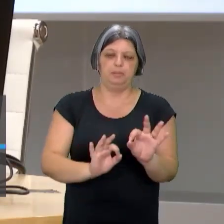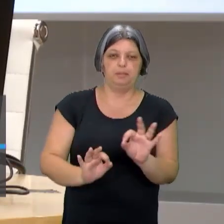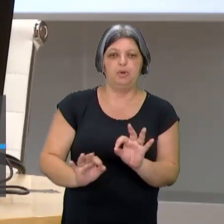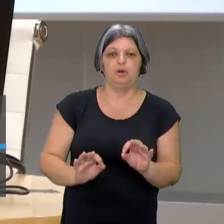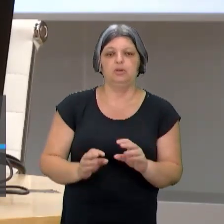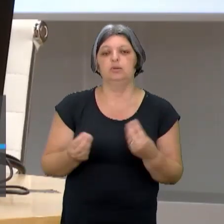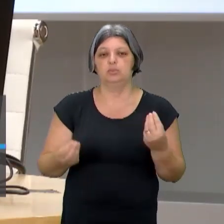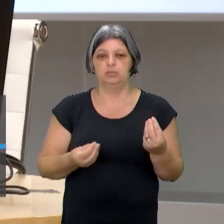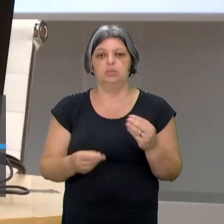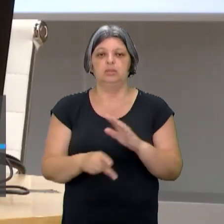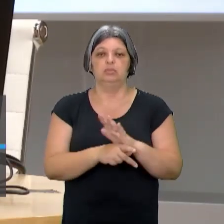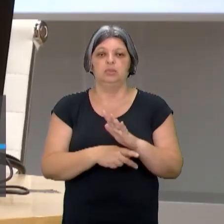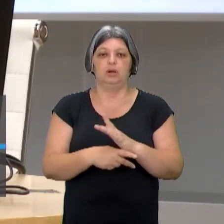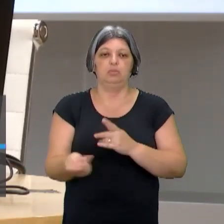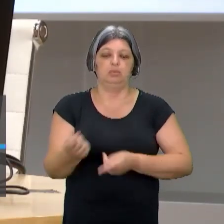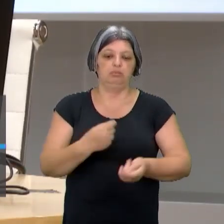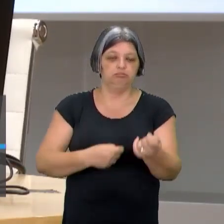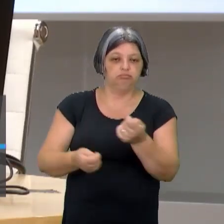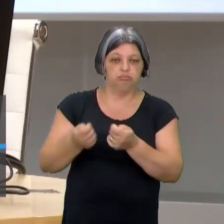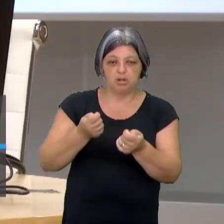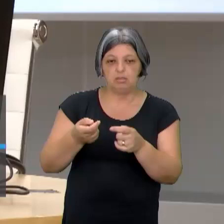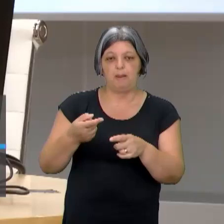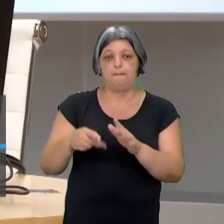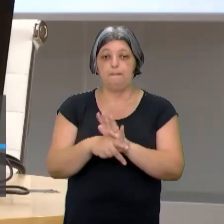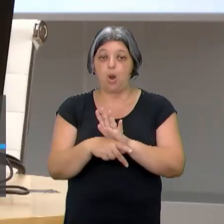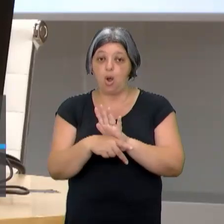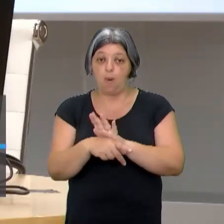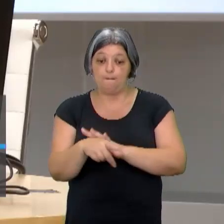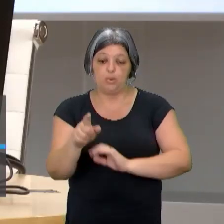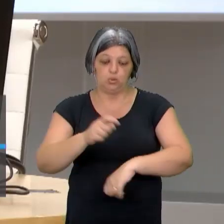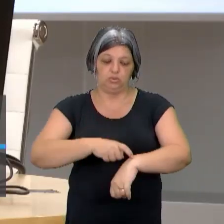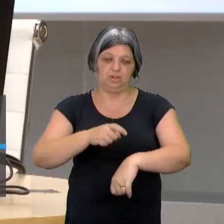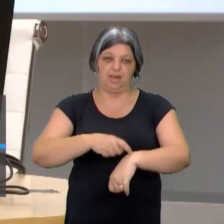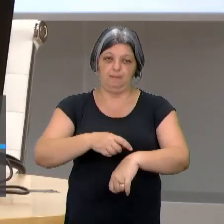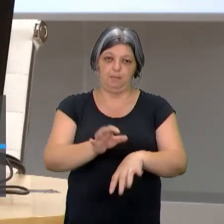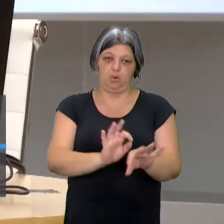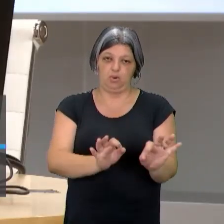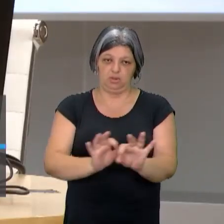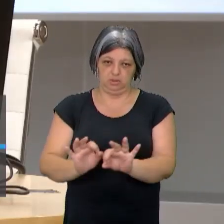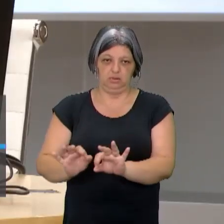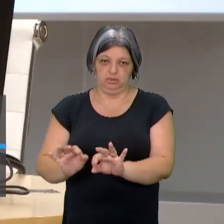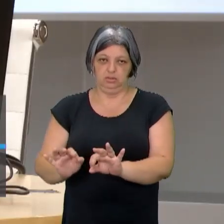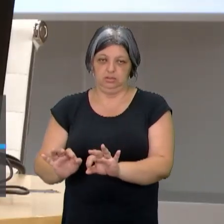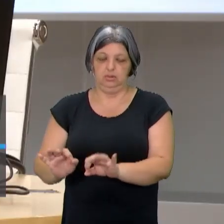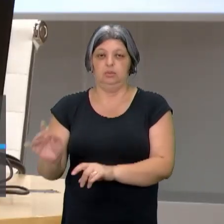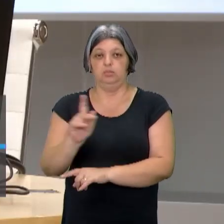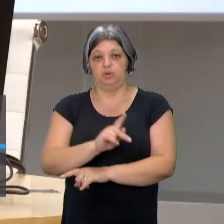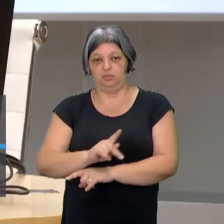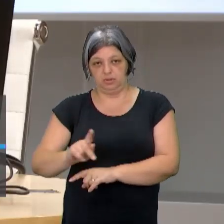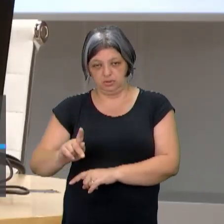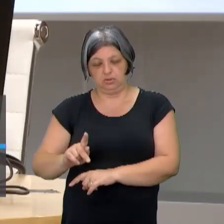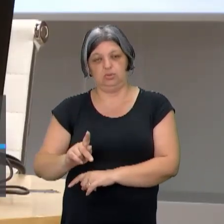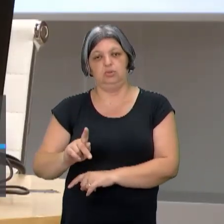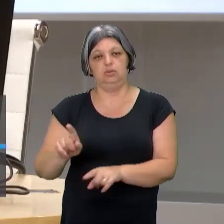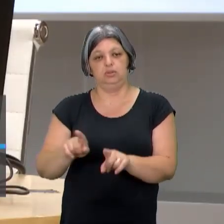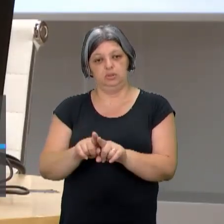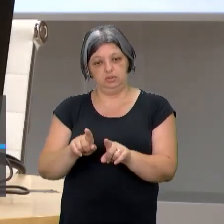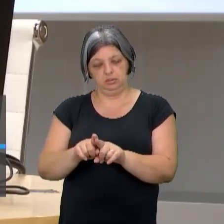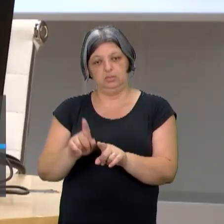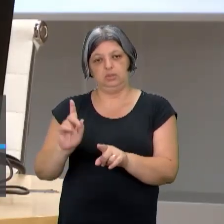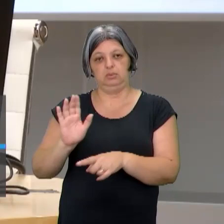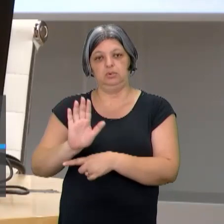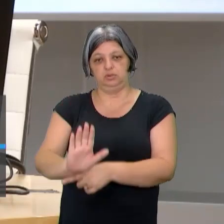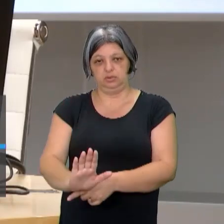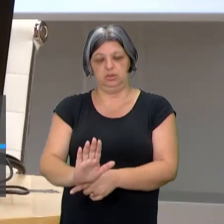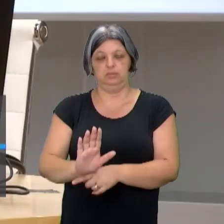conseguir administrar o seu próprio tempo. O professor de tutoria, ele ajuda bastante o aluno nesse sentido, mas nos anos finais e ensino médio,